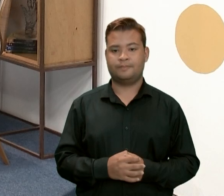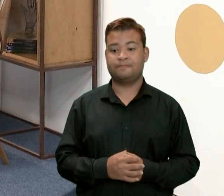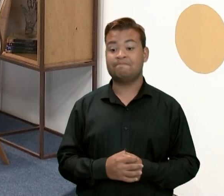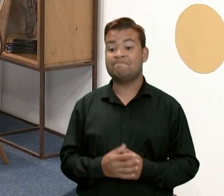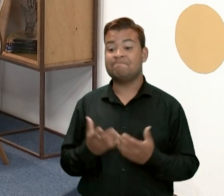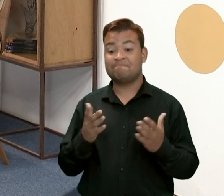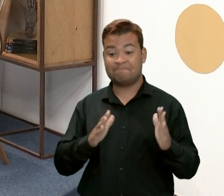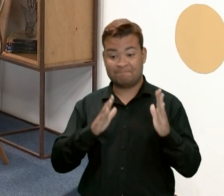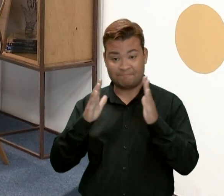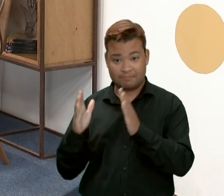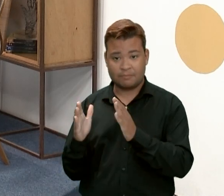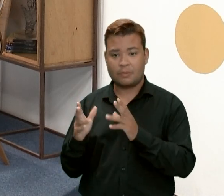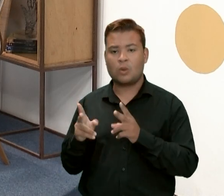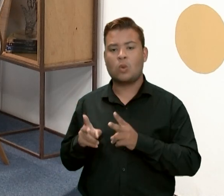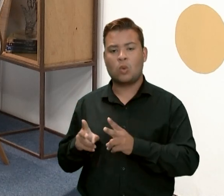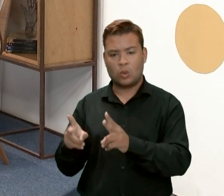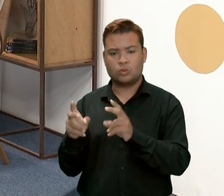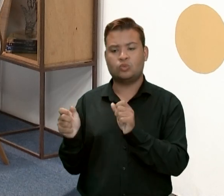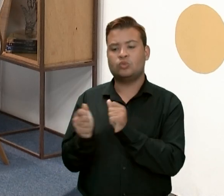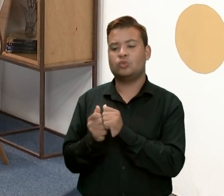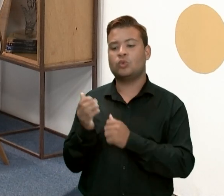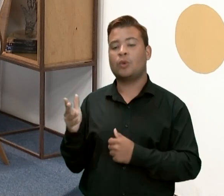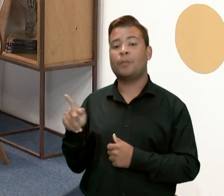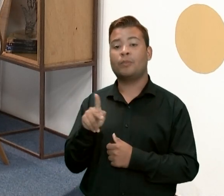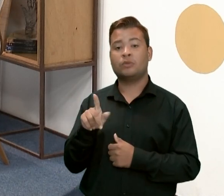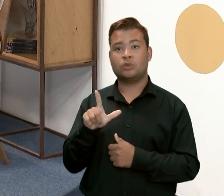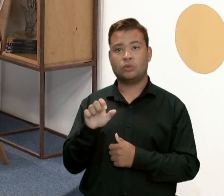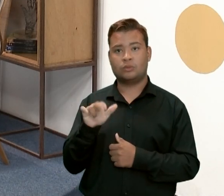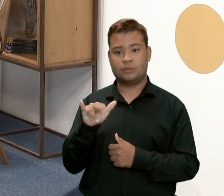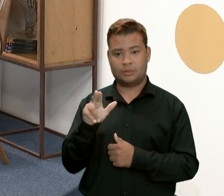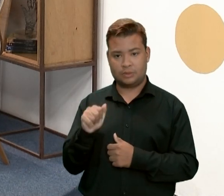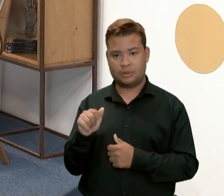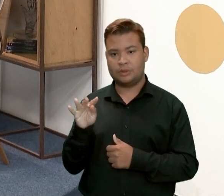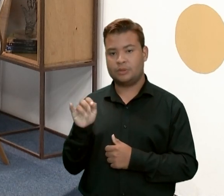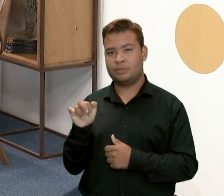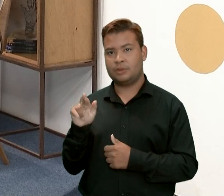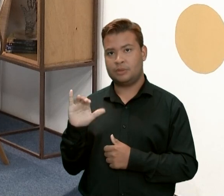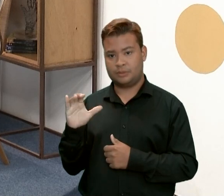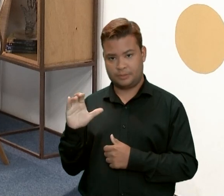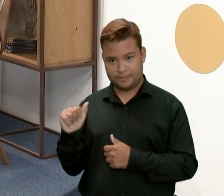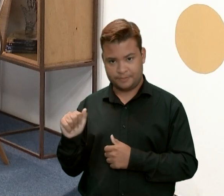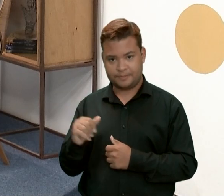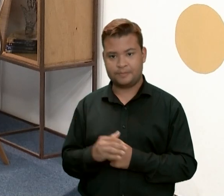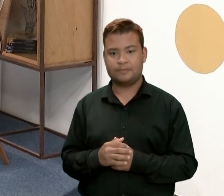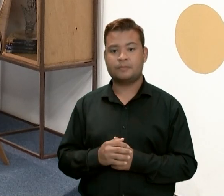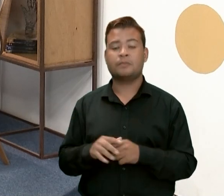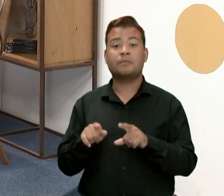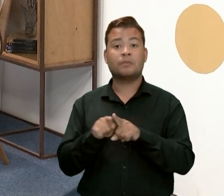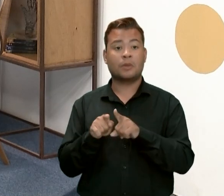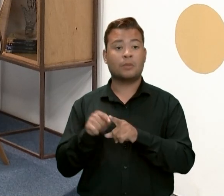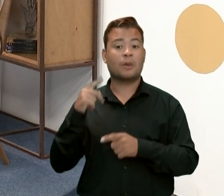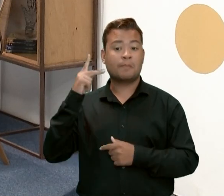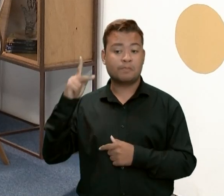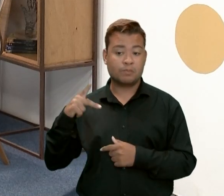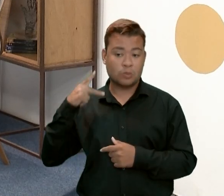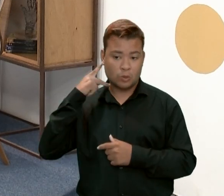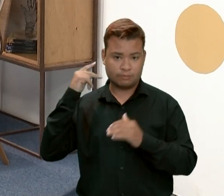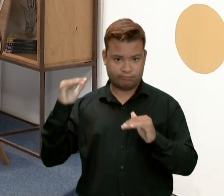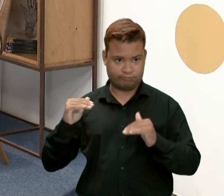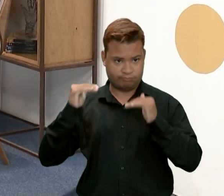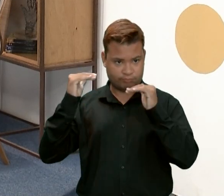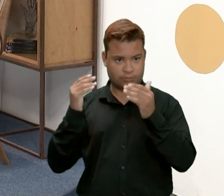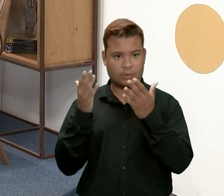Neste bloco, continua com a gente a professora Luciana Tibiriçá. E também está com a gente o procurador da República,